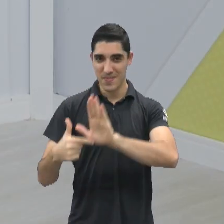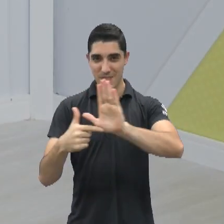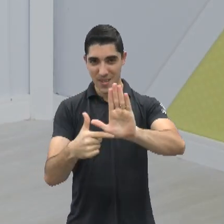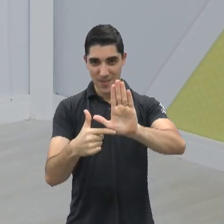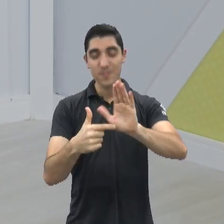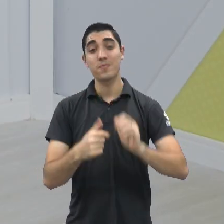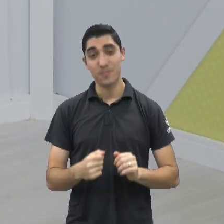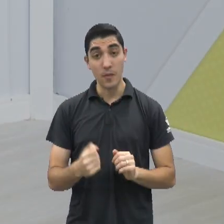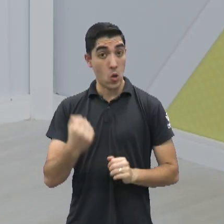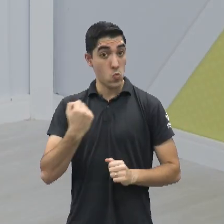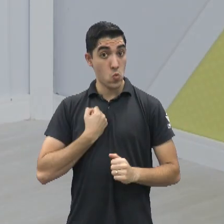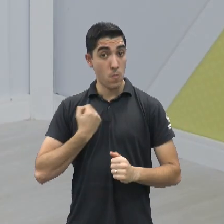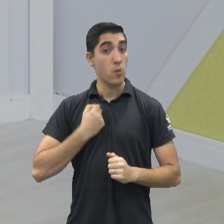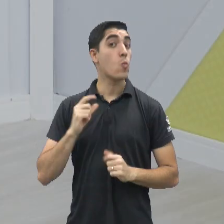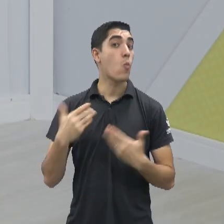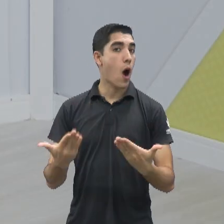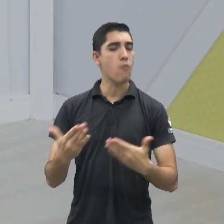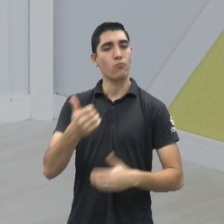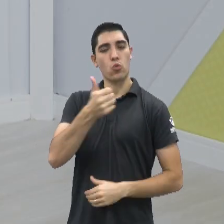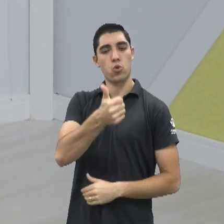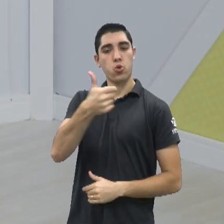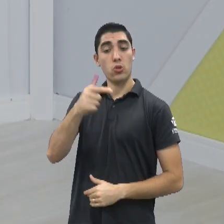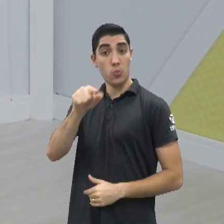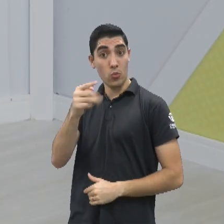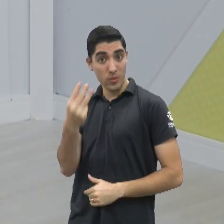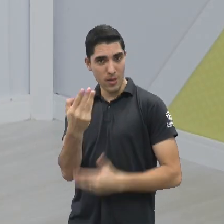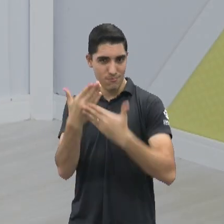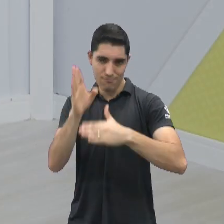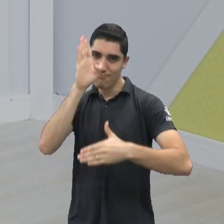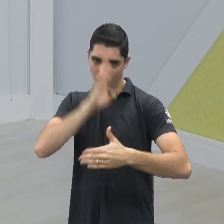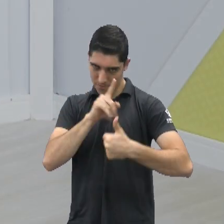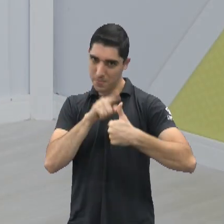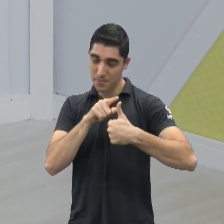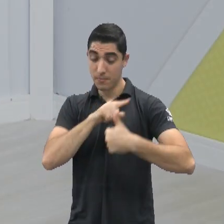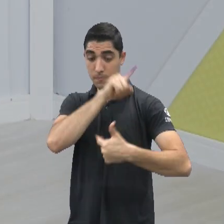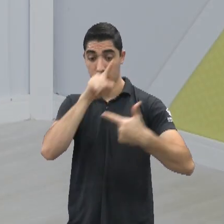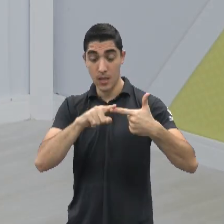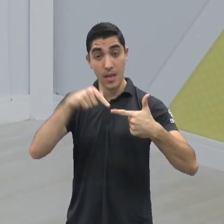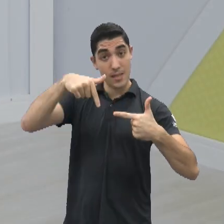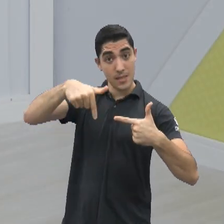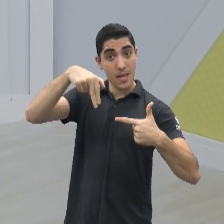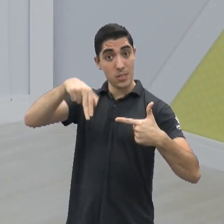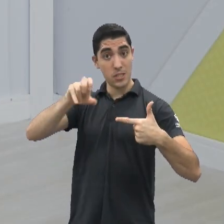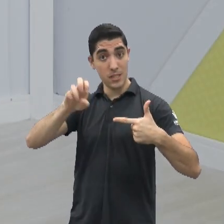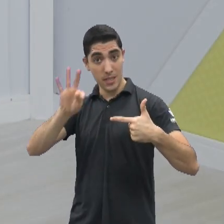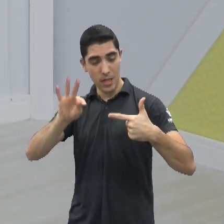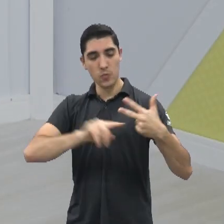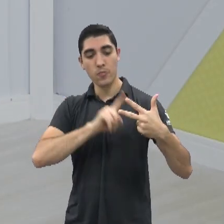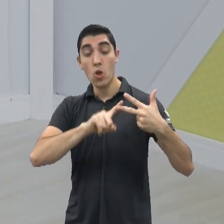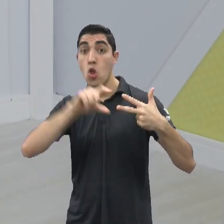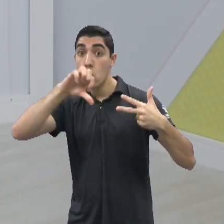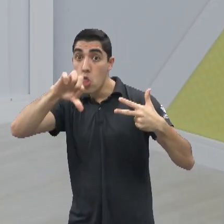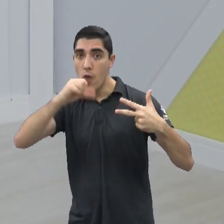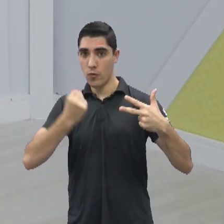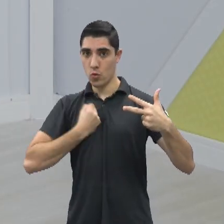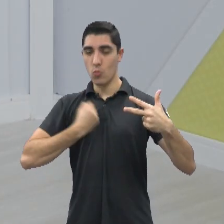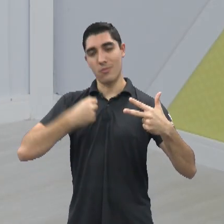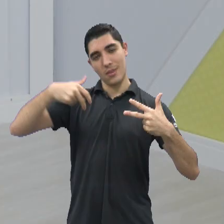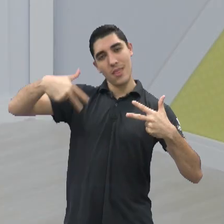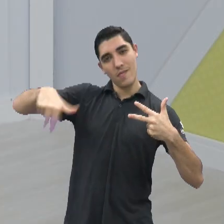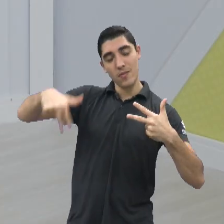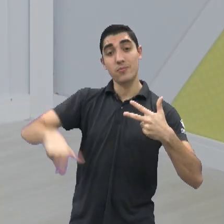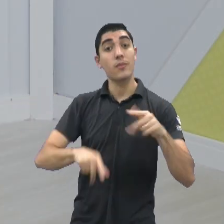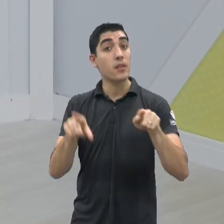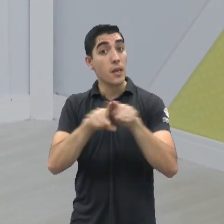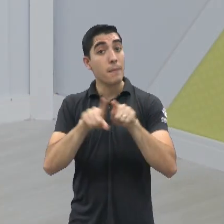Campos, pelo canal 12.3 da TV aberta, além do 7 da NET e 9 da Vivo TV. Estamos também na internet,